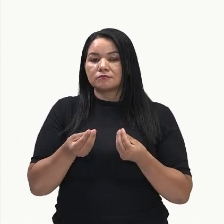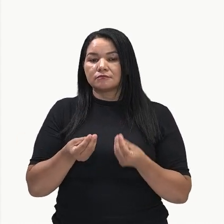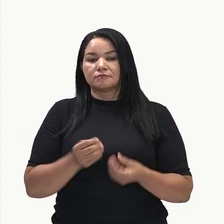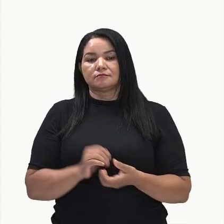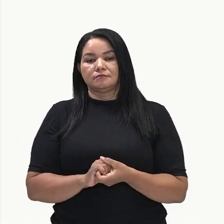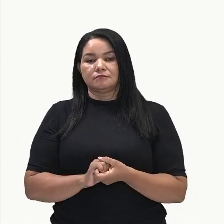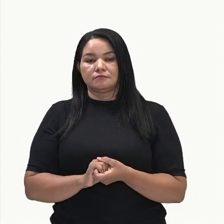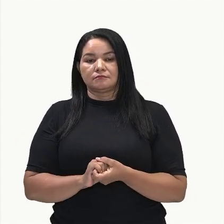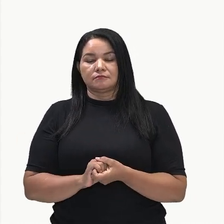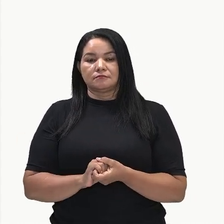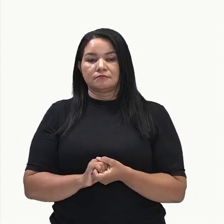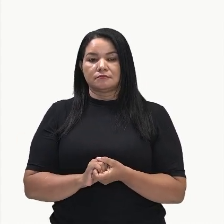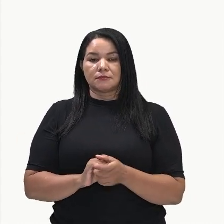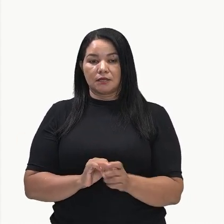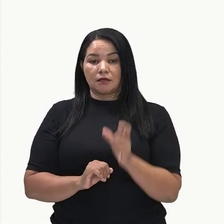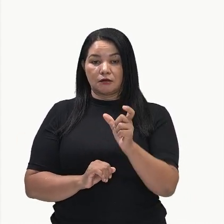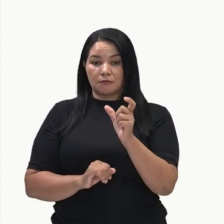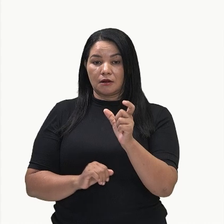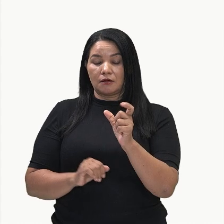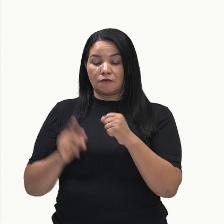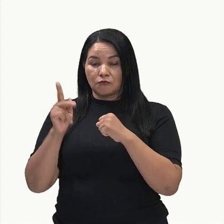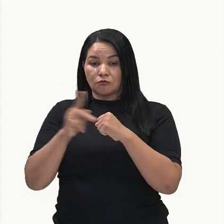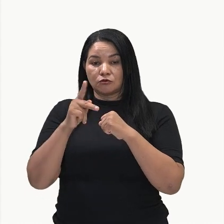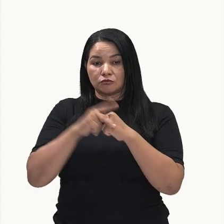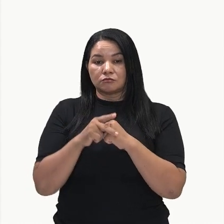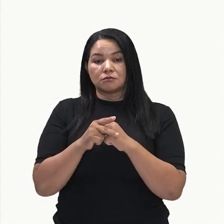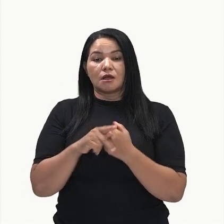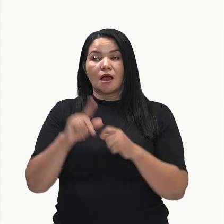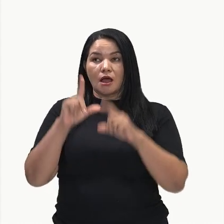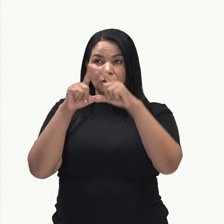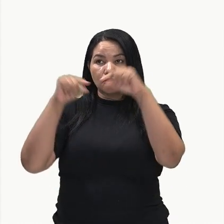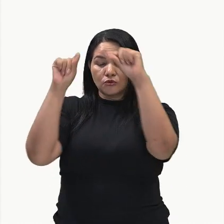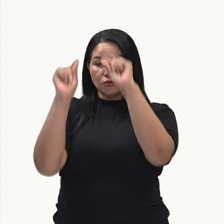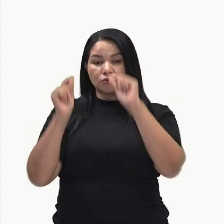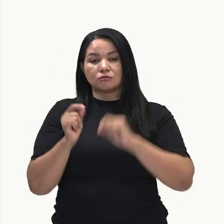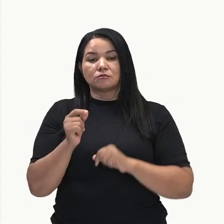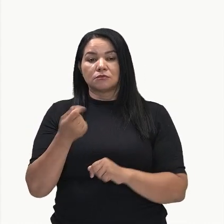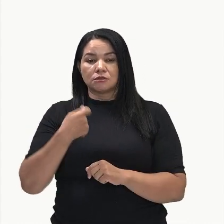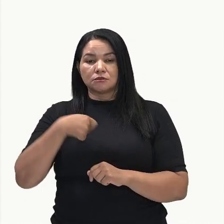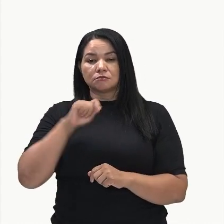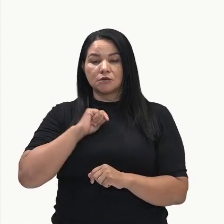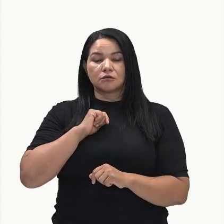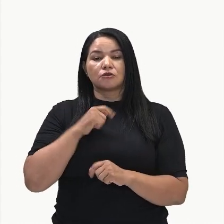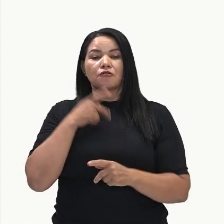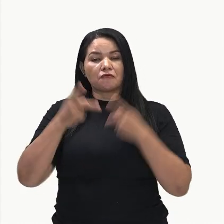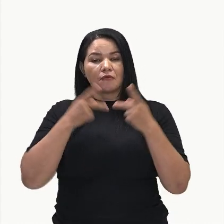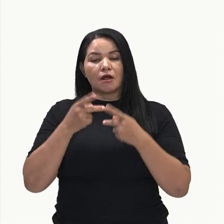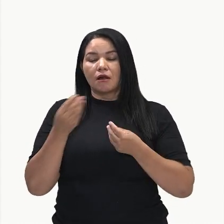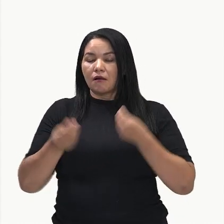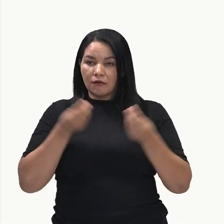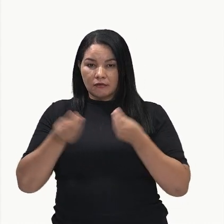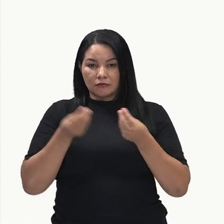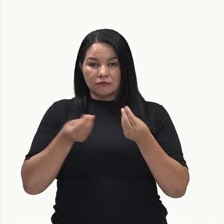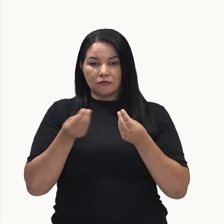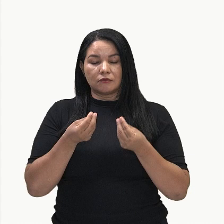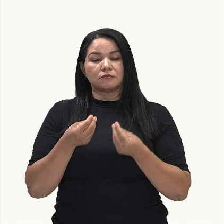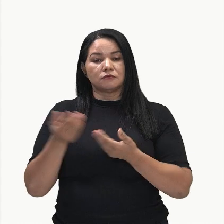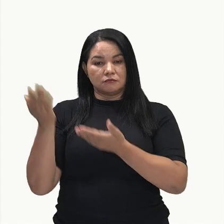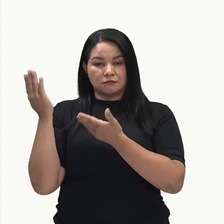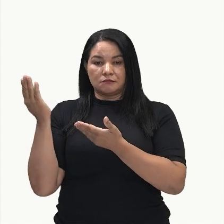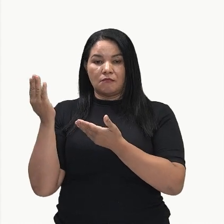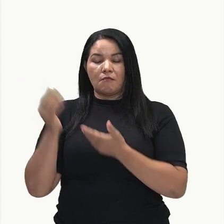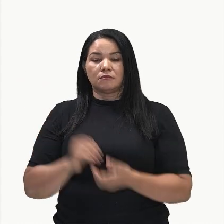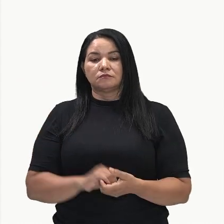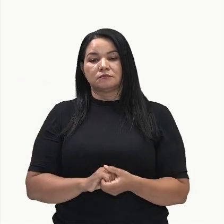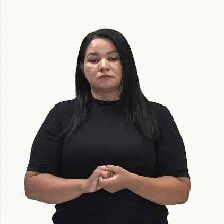gostaria de saber como se diz lua em espanhol. Aqui quer saber como é a palavra lua na língua espanhola.